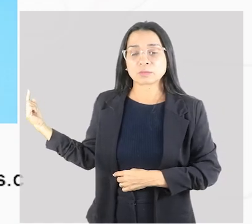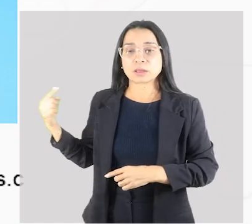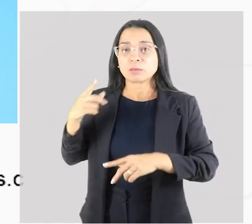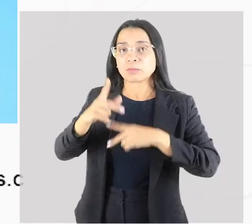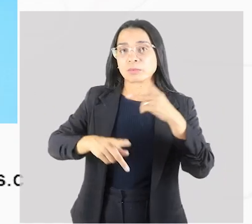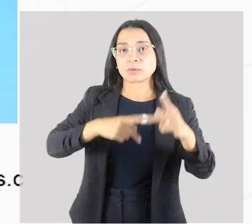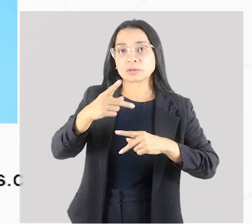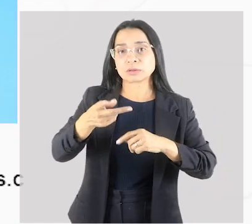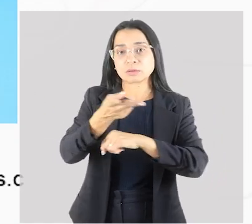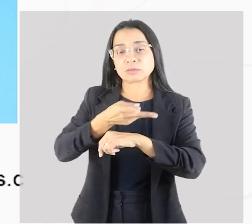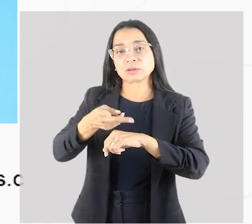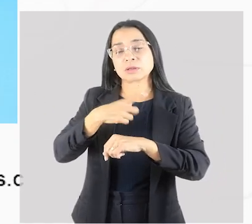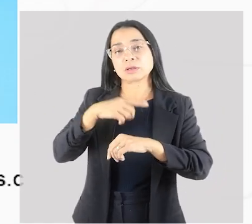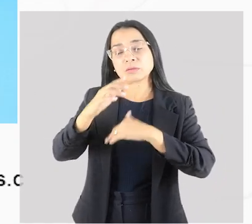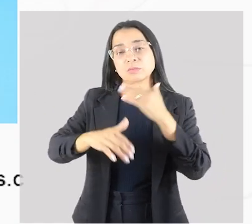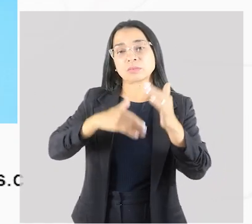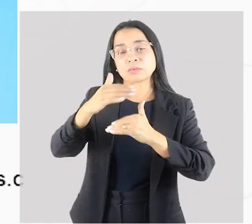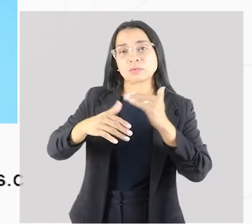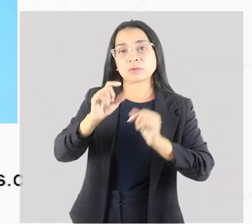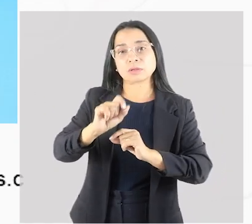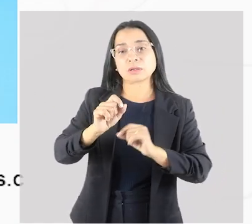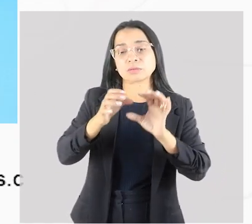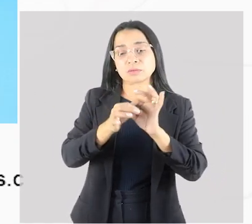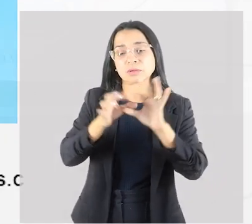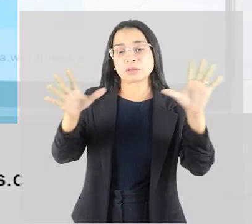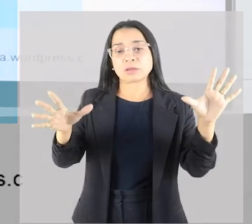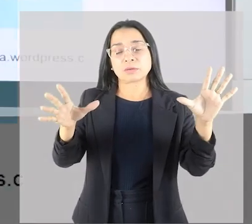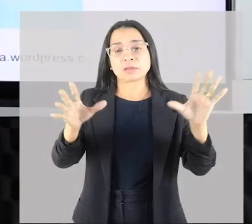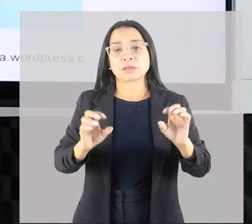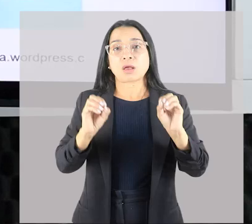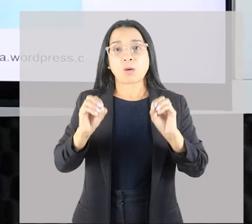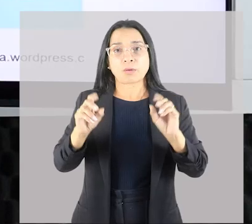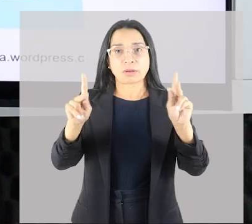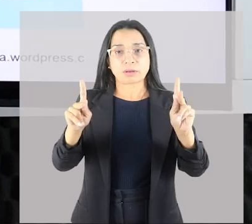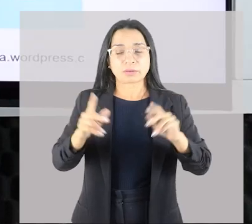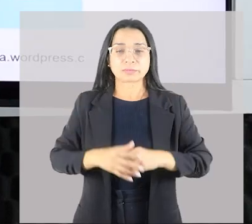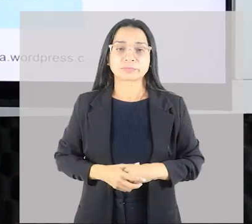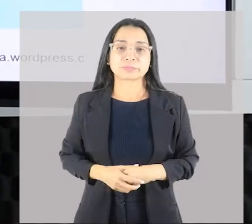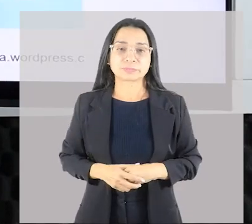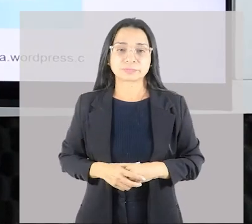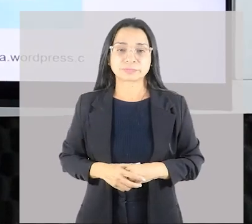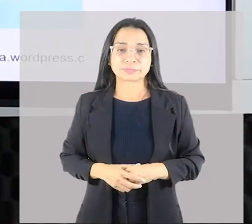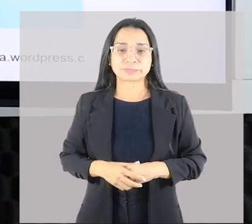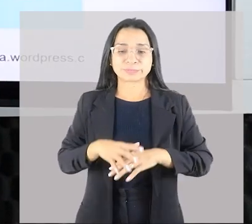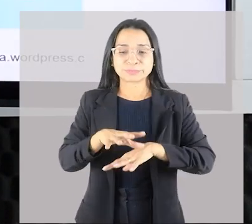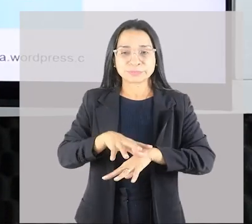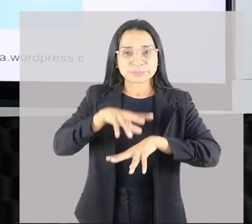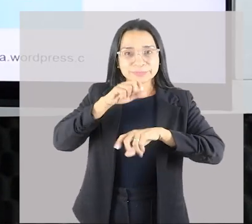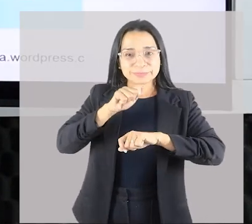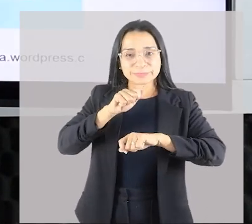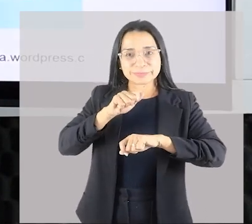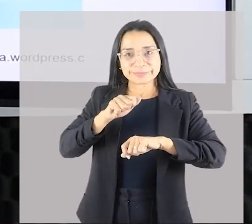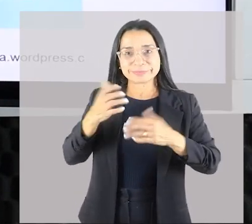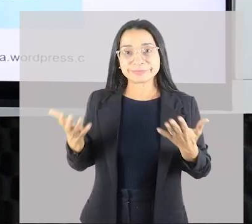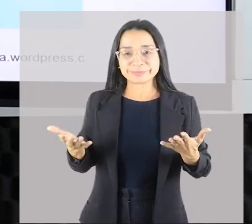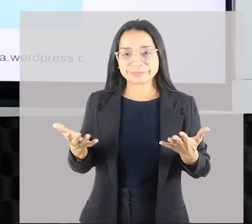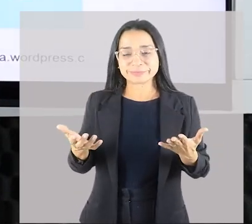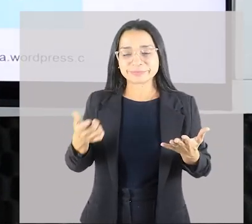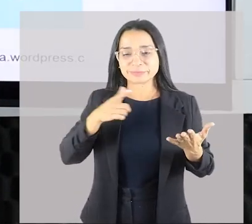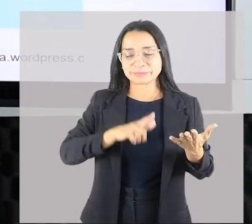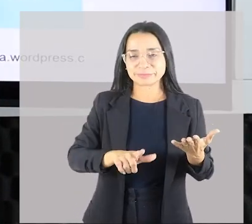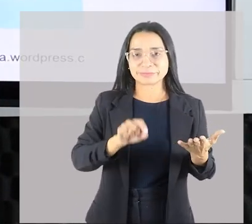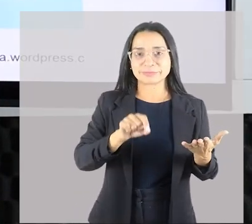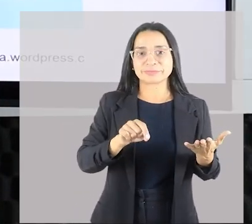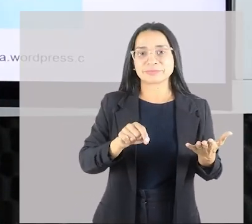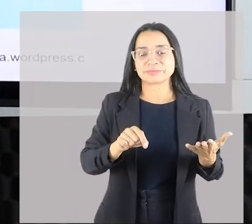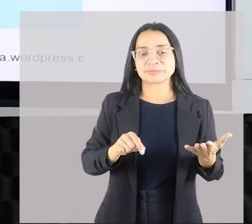seu processo aí, querem, né, um processo de independência. Beleza? Espanha. Respira. Bora para mais um? Vamos